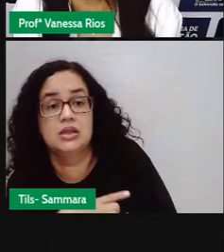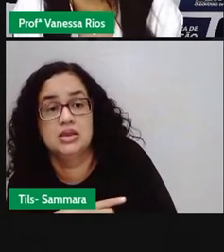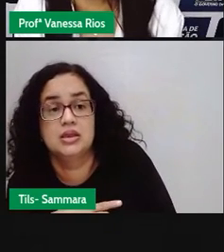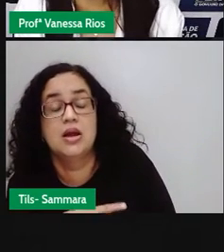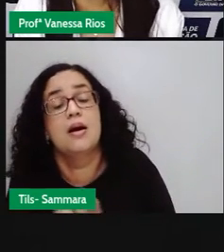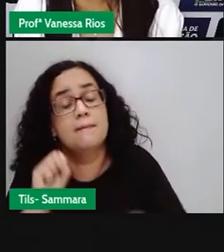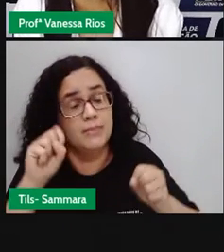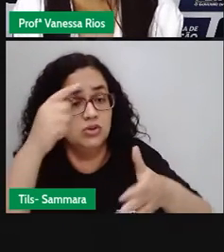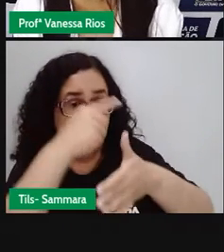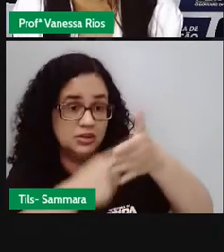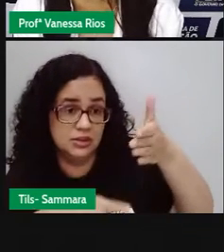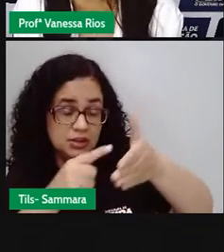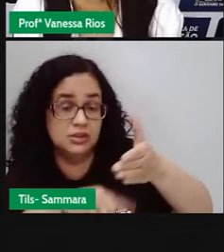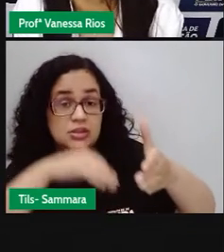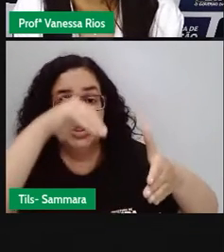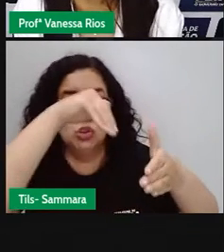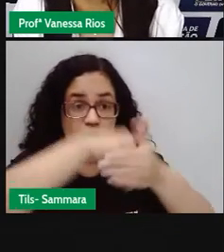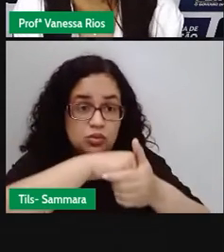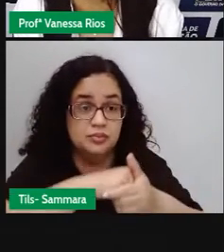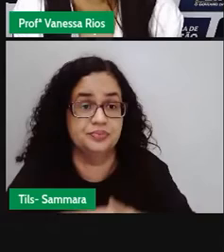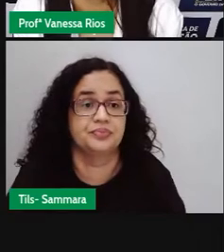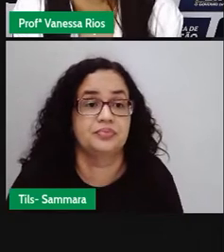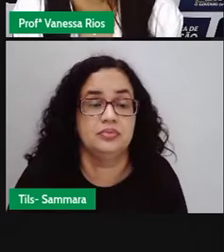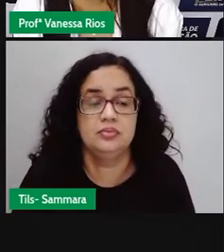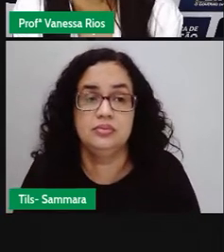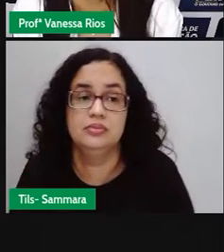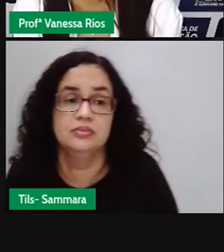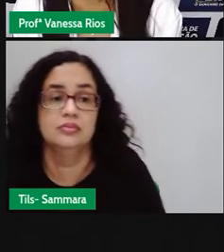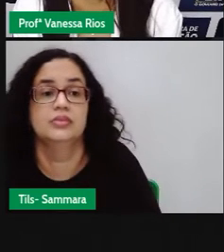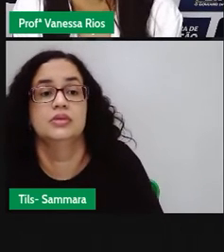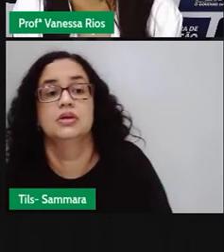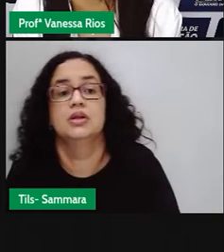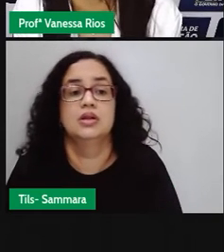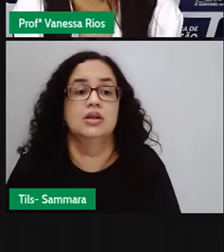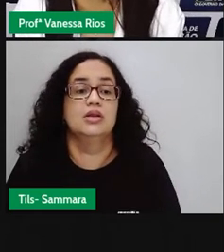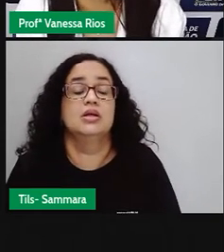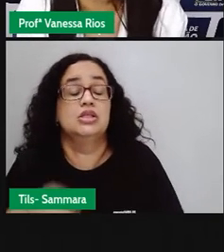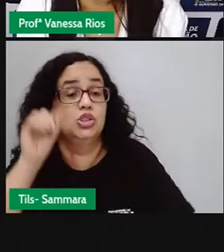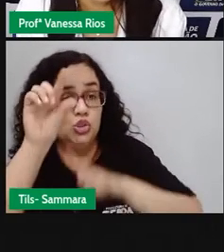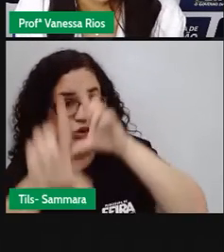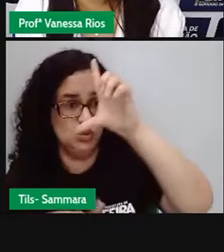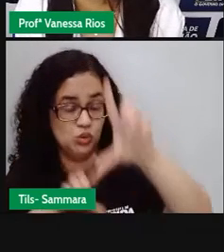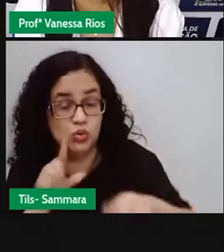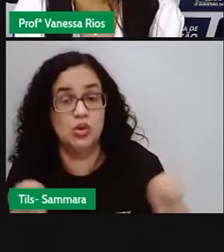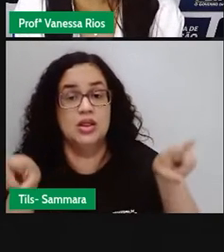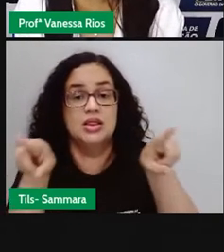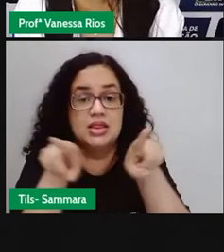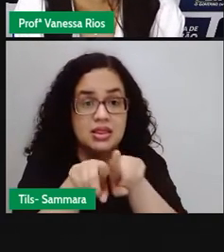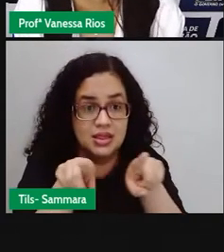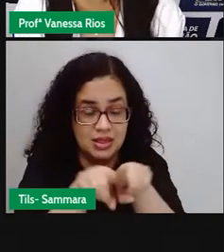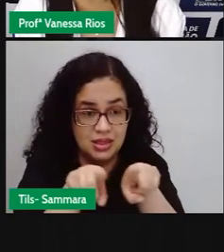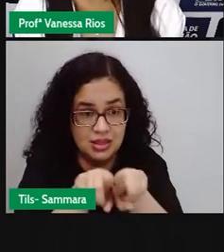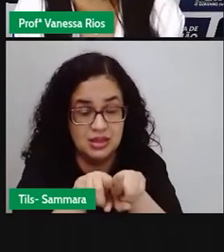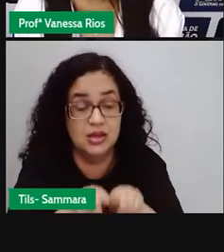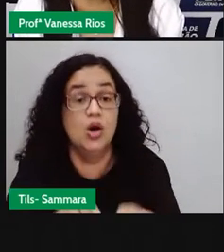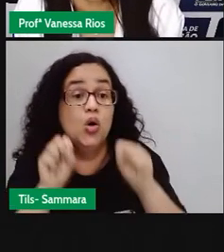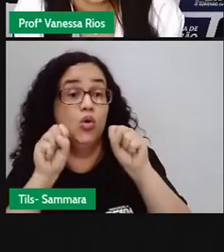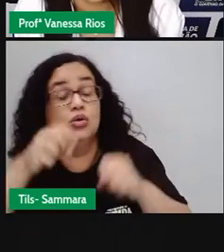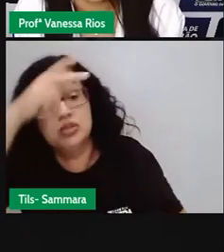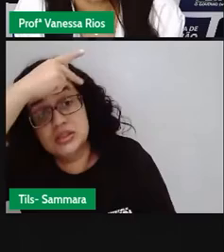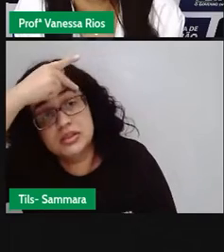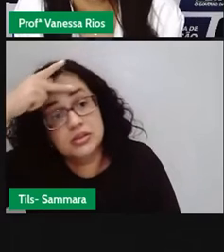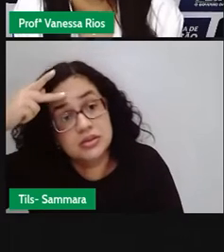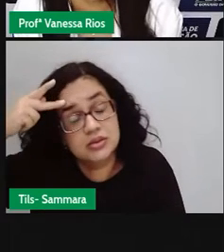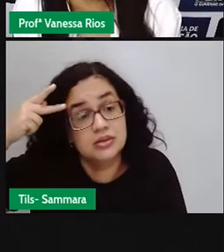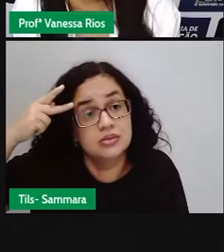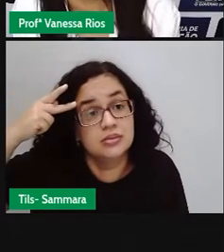ter eleições, plebiscitos, né, que são formas de escolhas também abertas, onde as pessoas aí